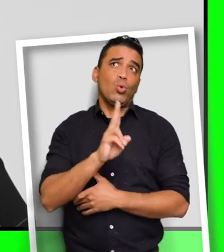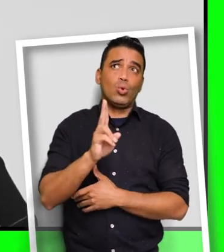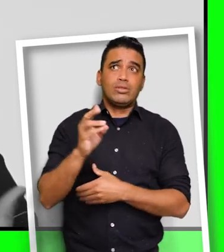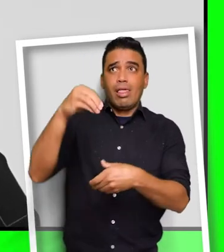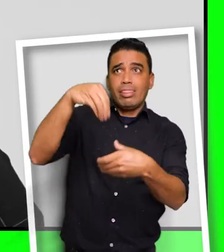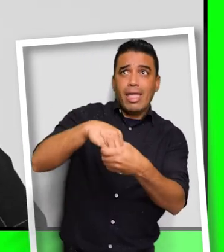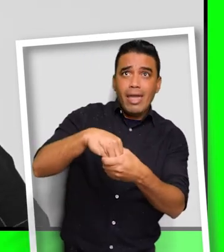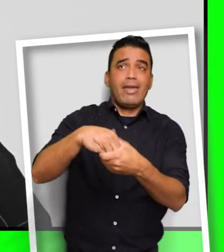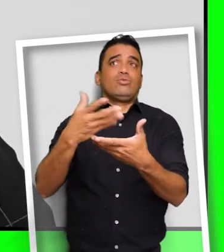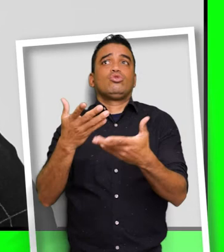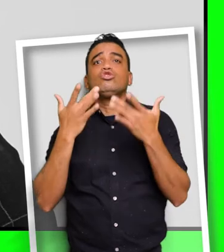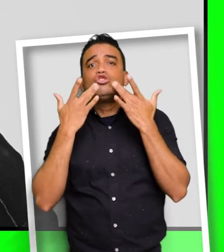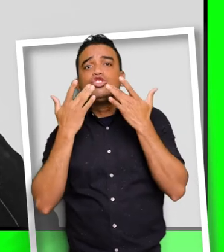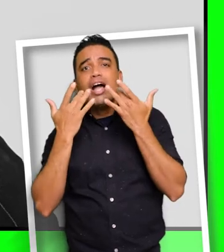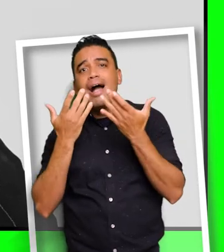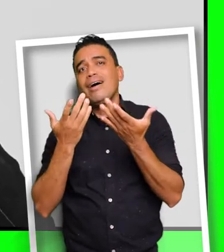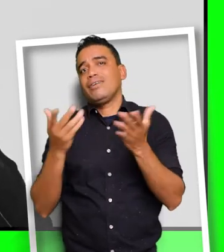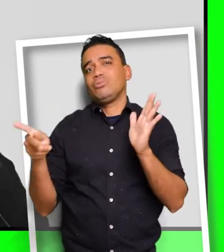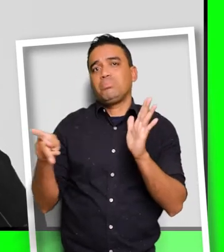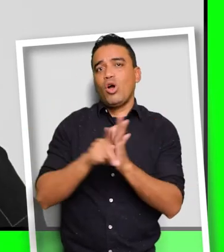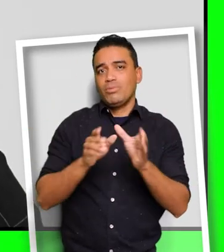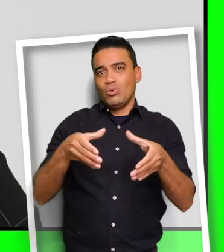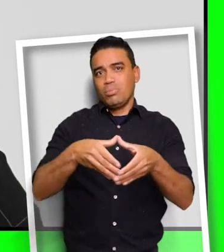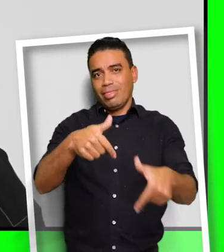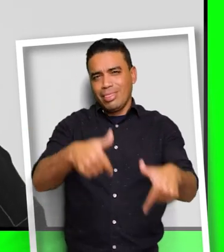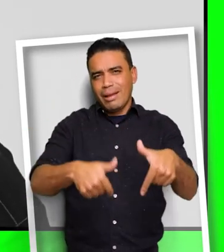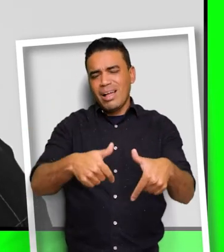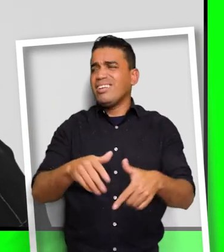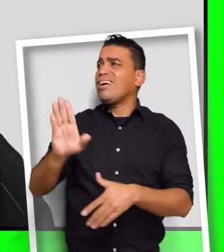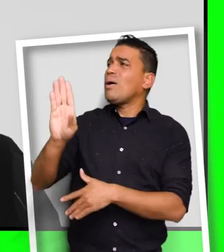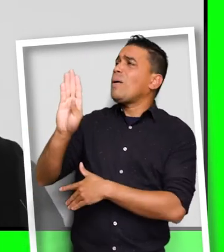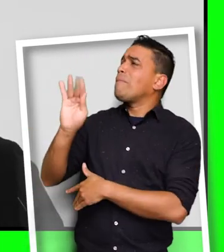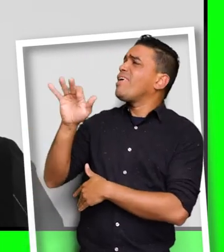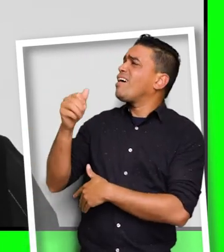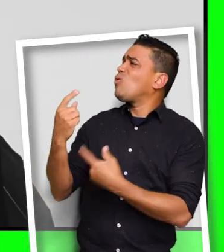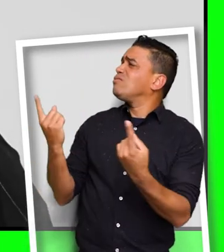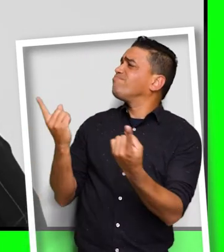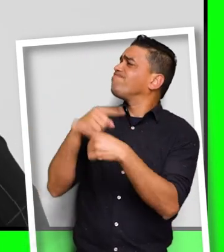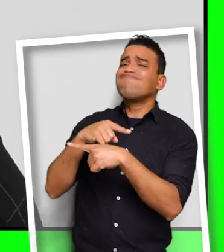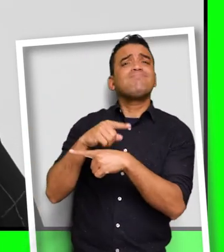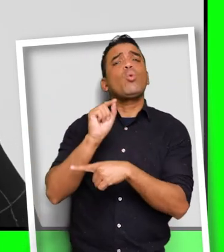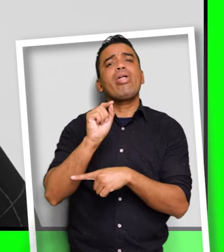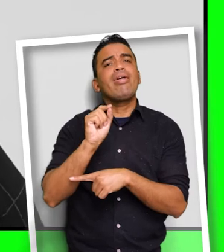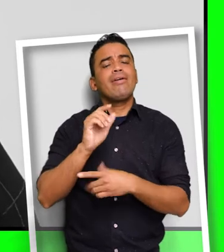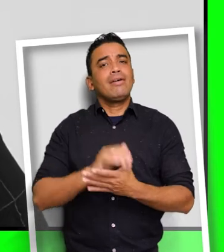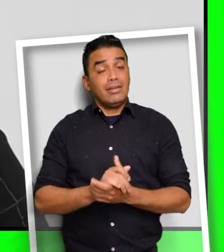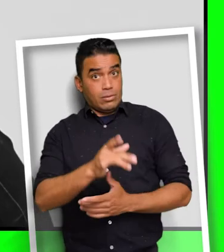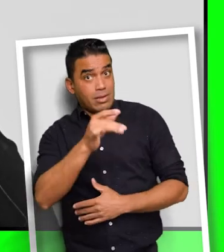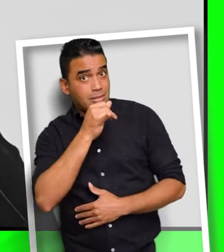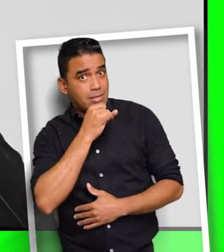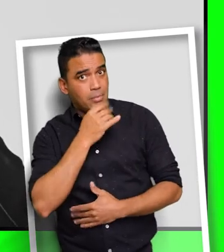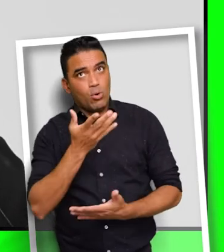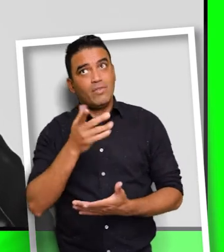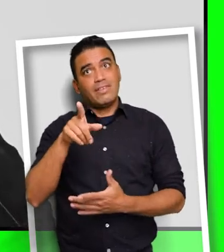música dentro da estética do grupo. Ah, Bia, o que seria a contraposição a isso? Por exemplo, quando